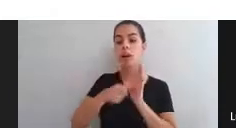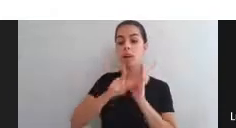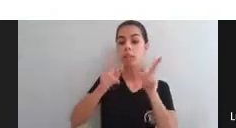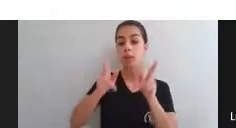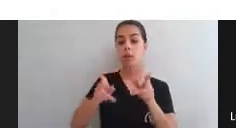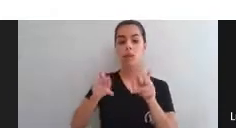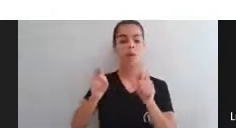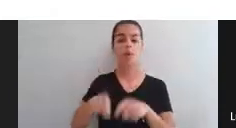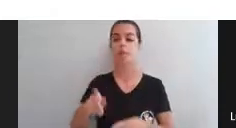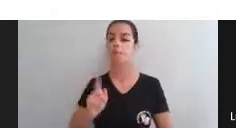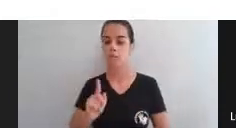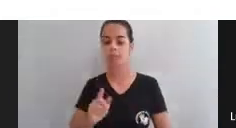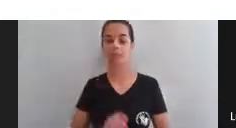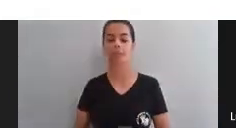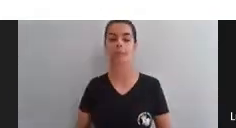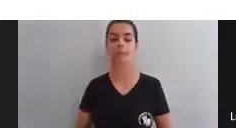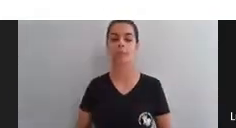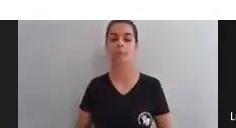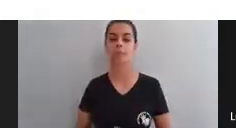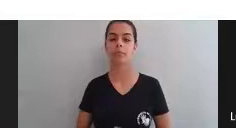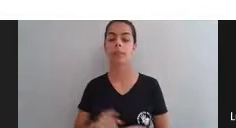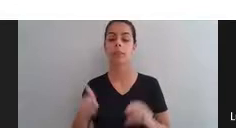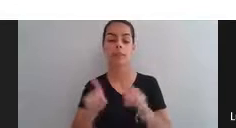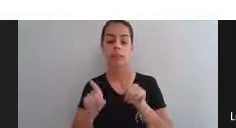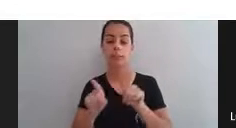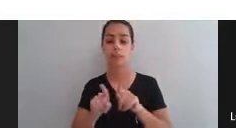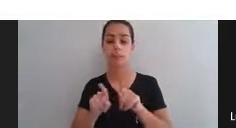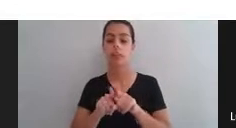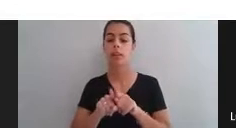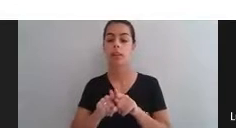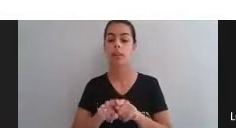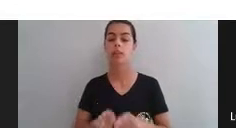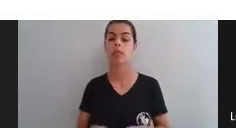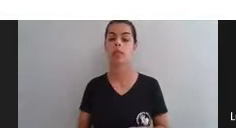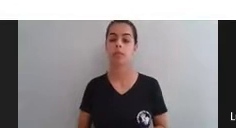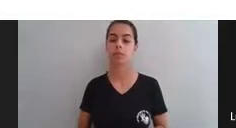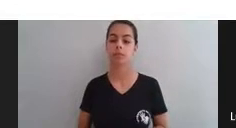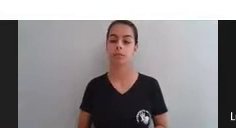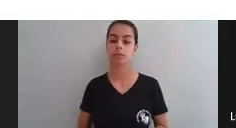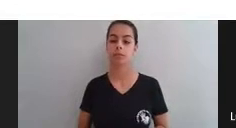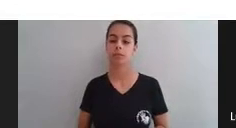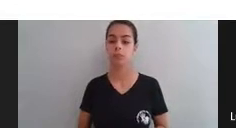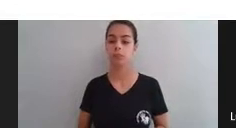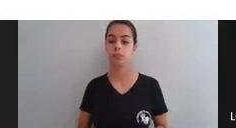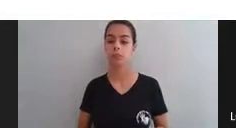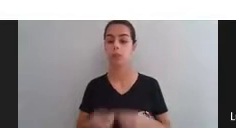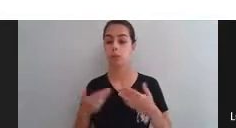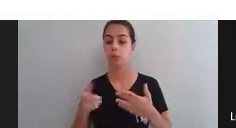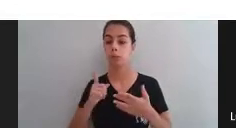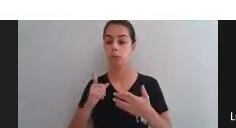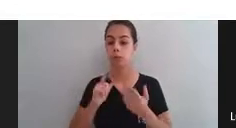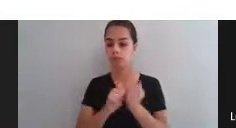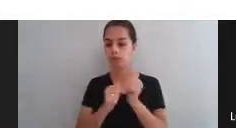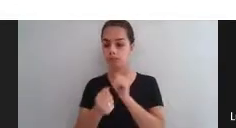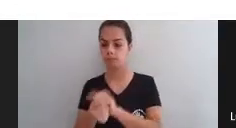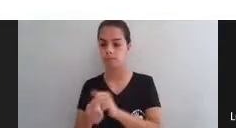também quer que, quando haja a troca de calor,